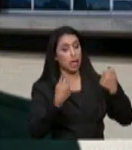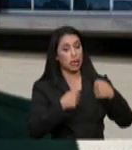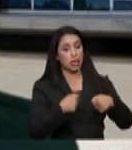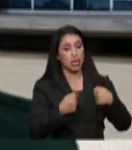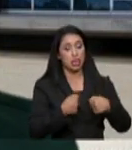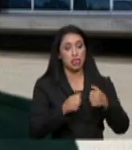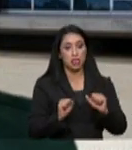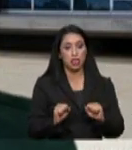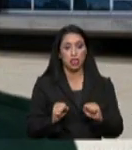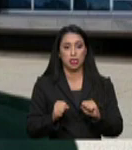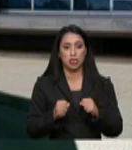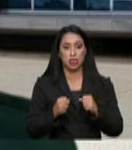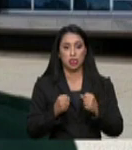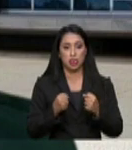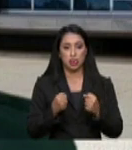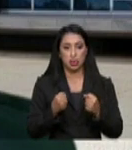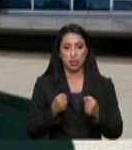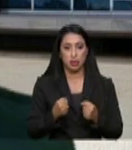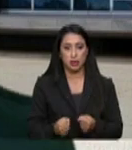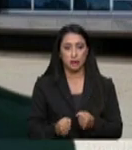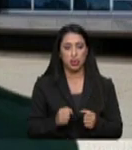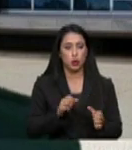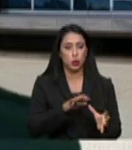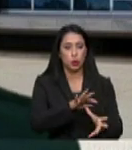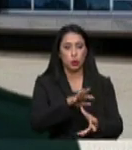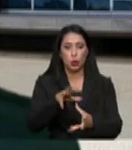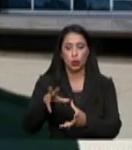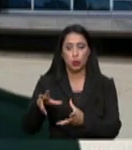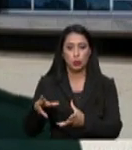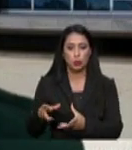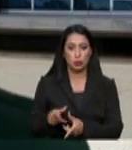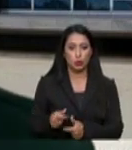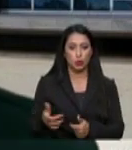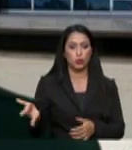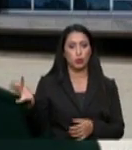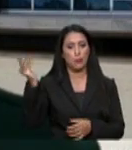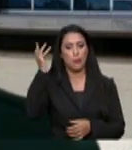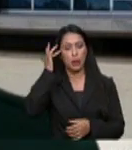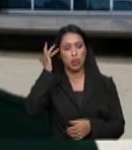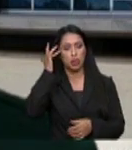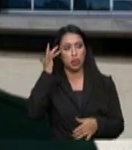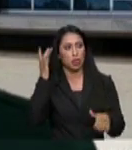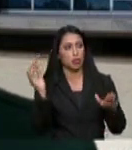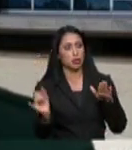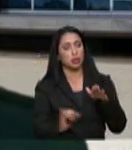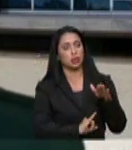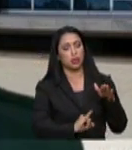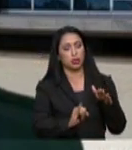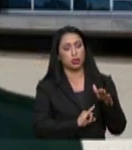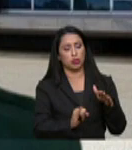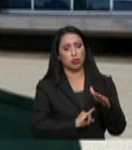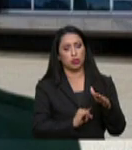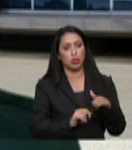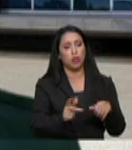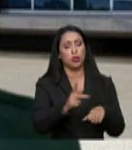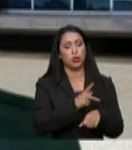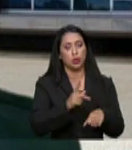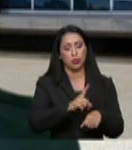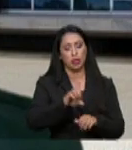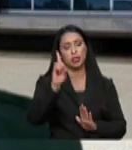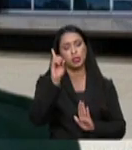necessidade da Defesa no mundo contemporâneo das instituições do Estado democrático de